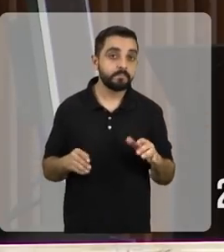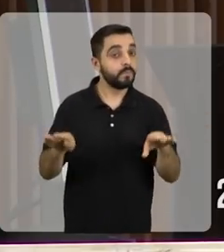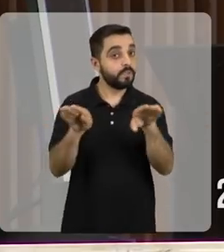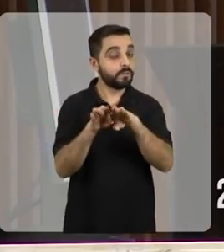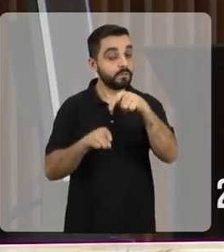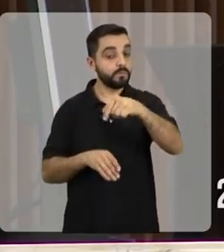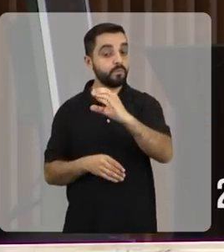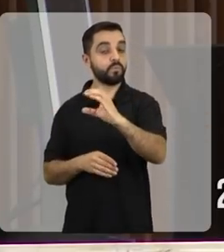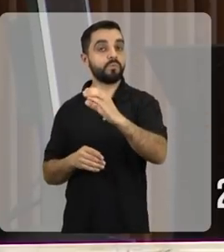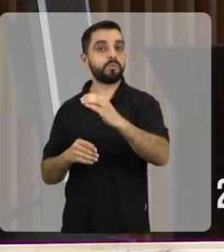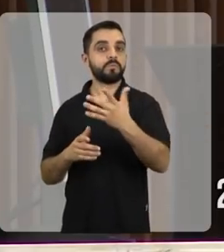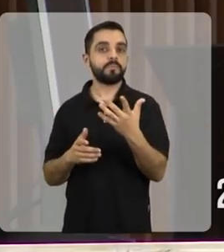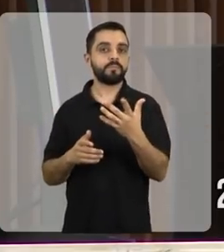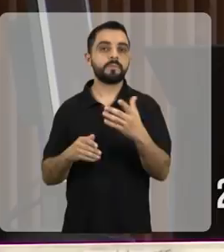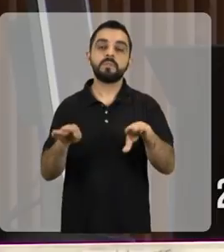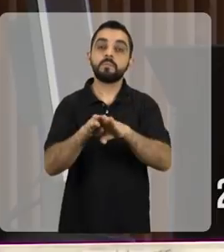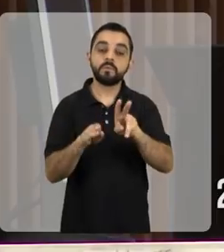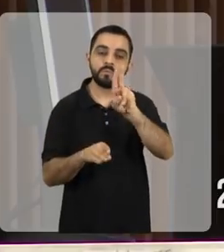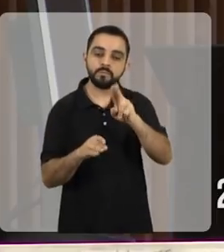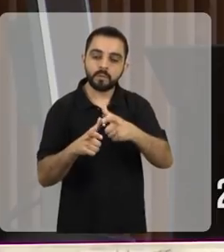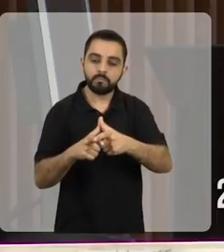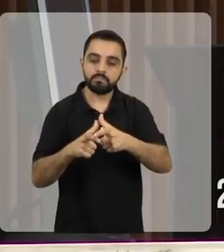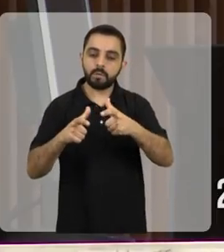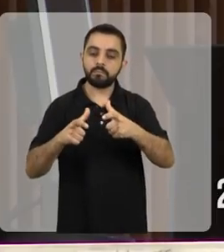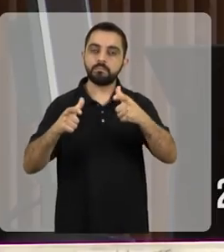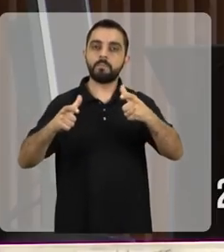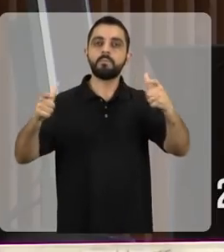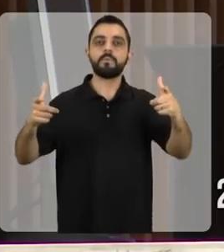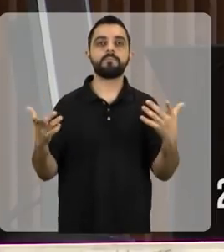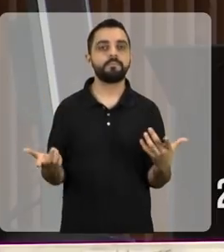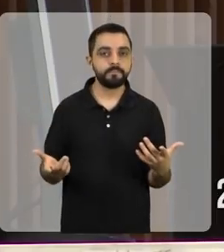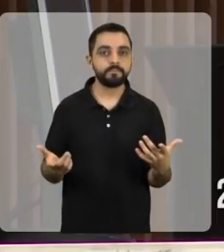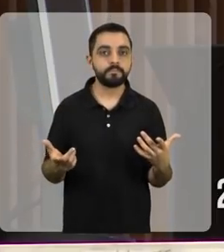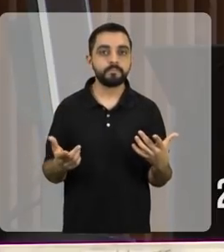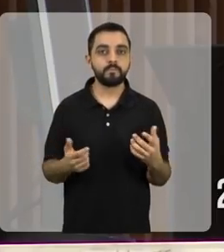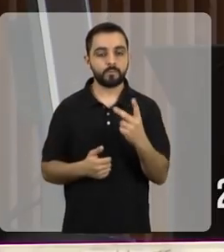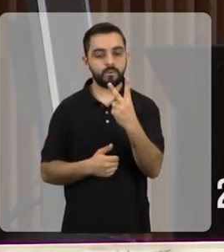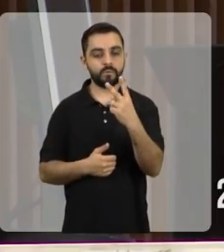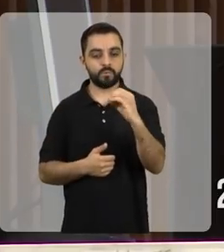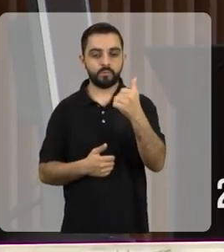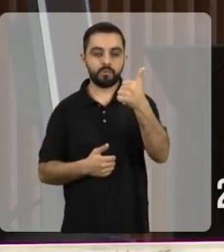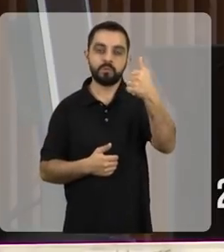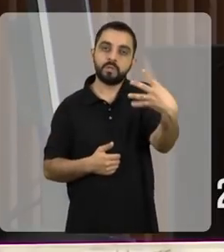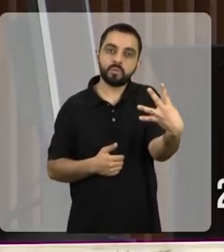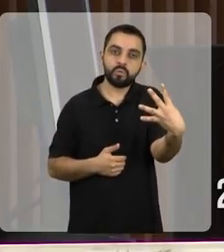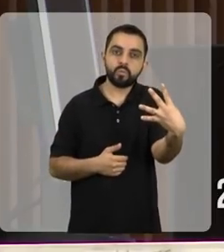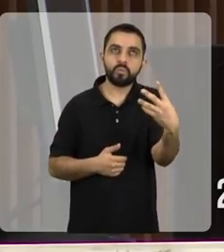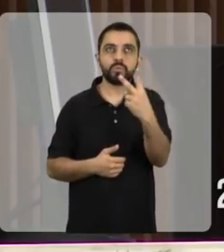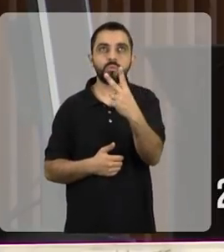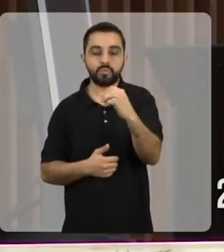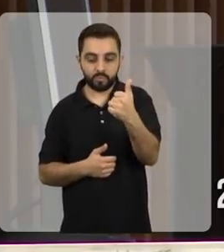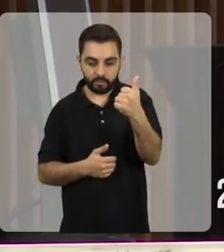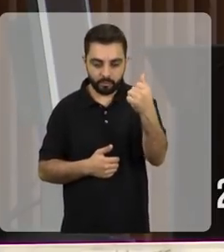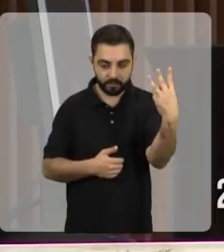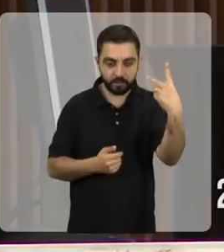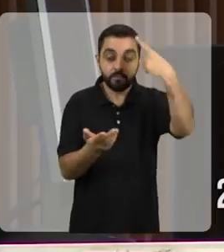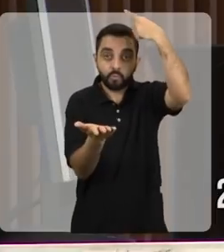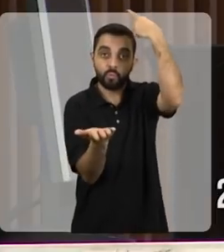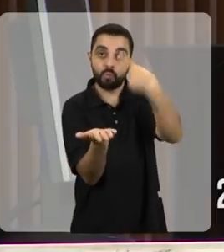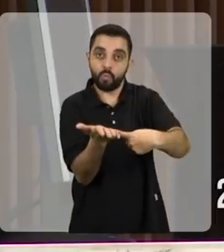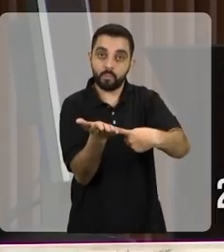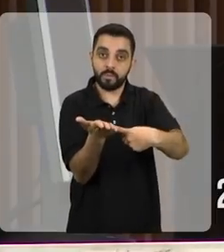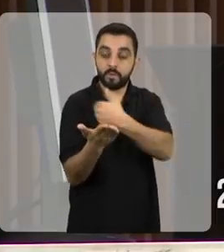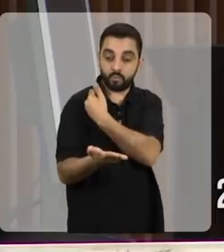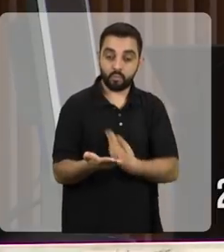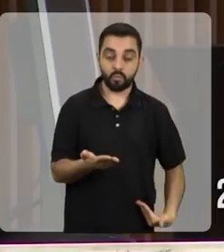tem crescido em 2014 e 2013 um pacto com o governo